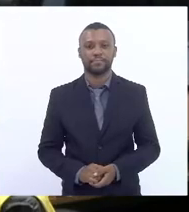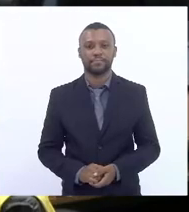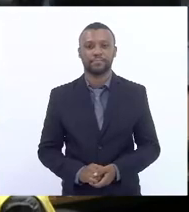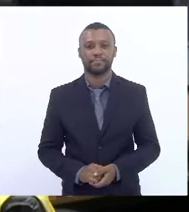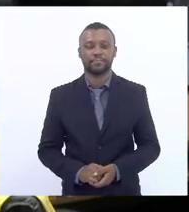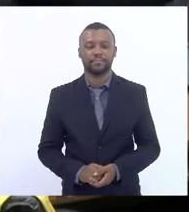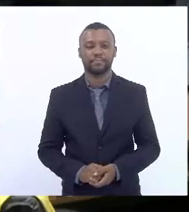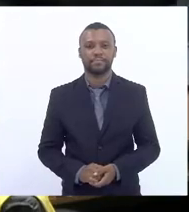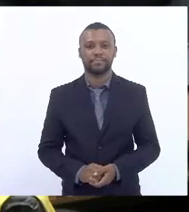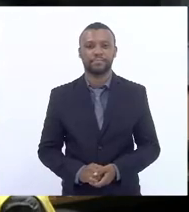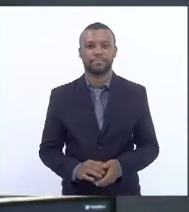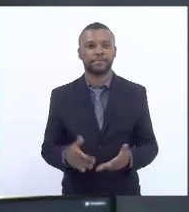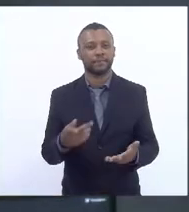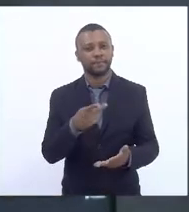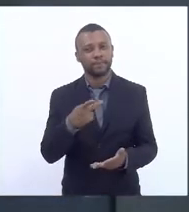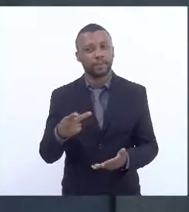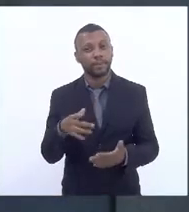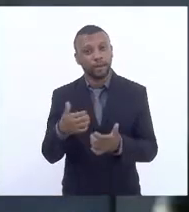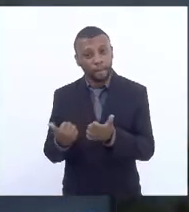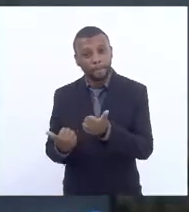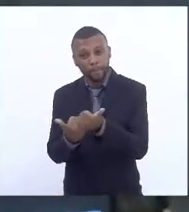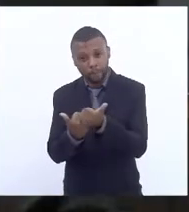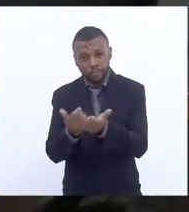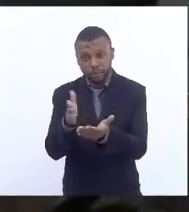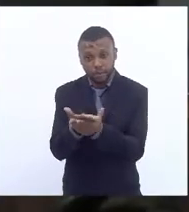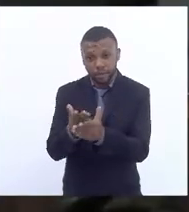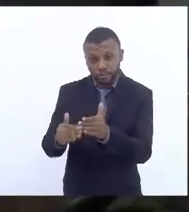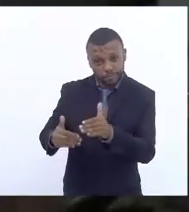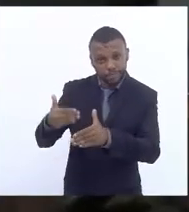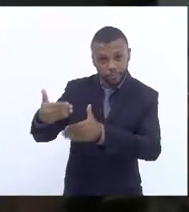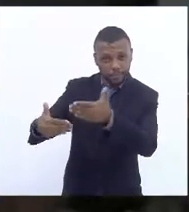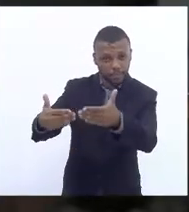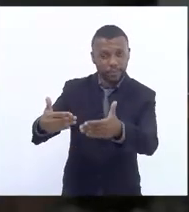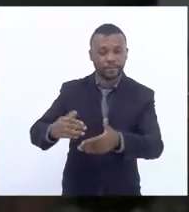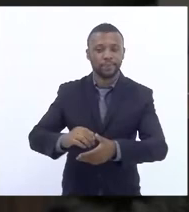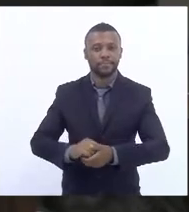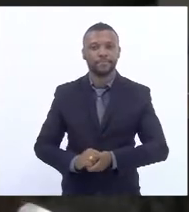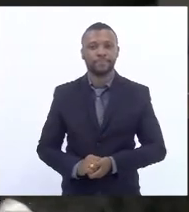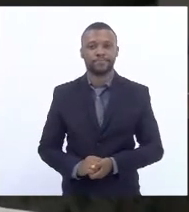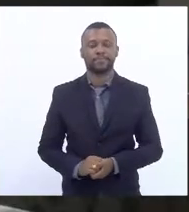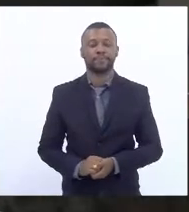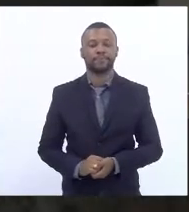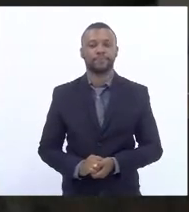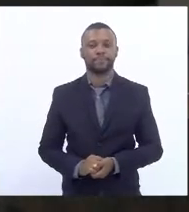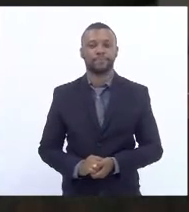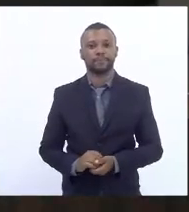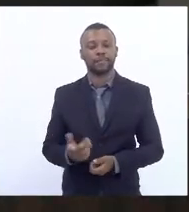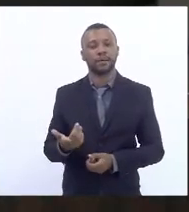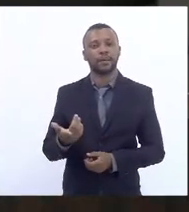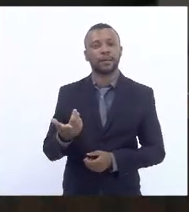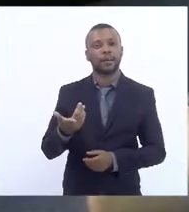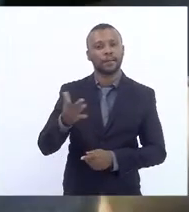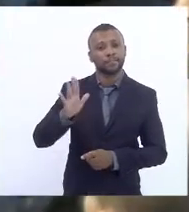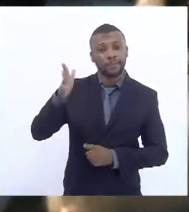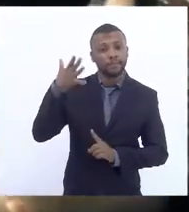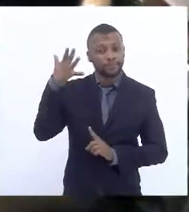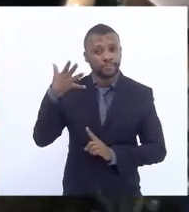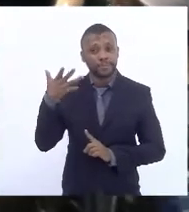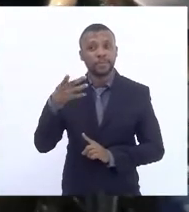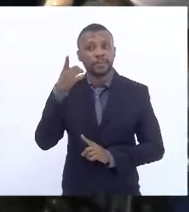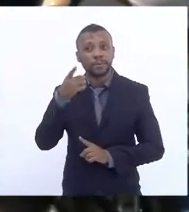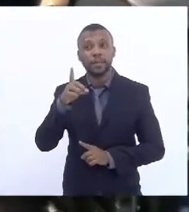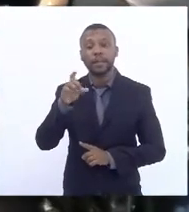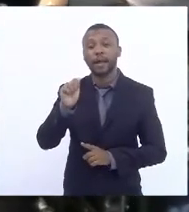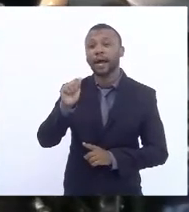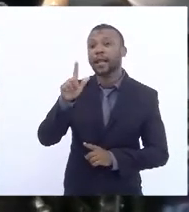Senhor presidente, favorável à tramitação. Obrigado, deputado. Pela ordem, deputada Alana Passo. Boa tarde, presidente. Eu só